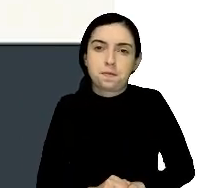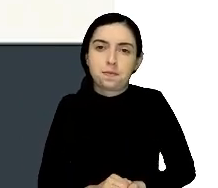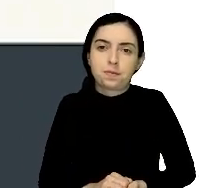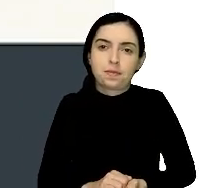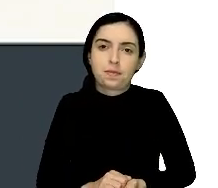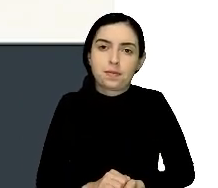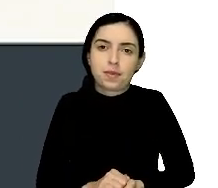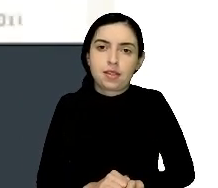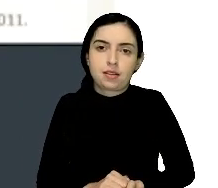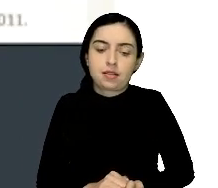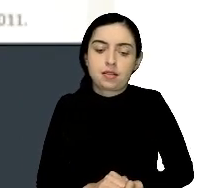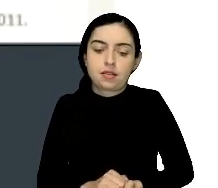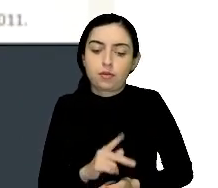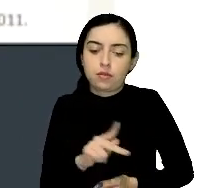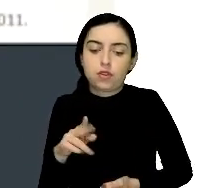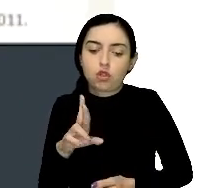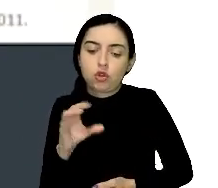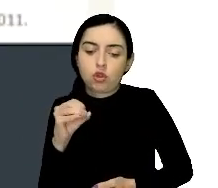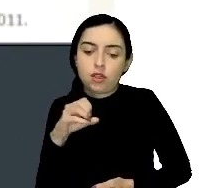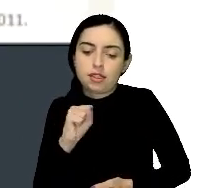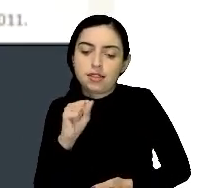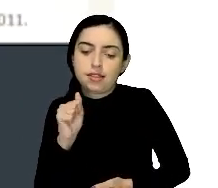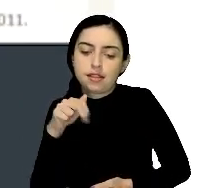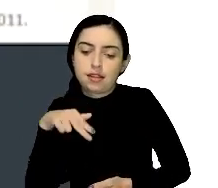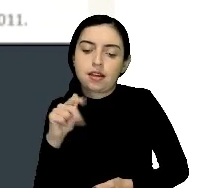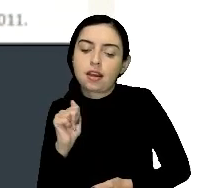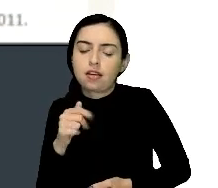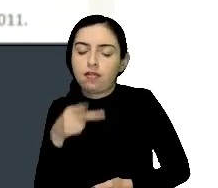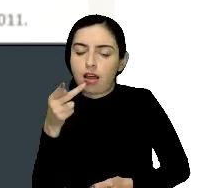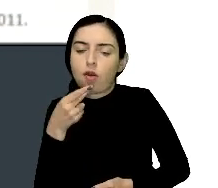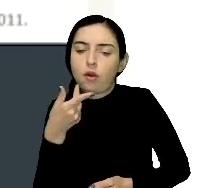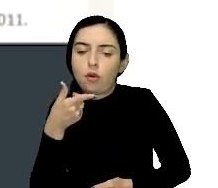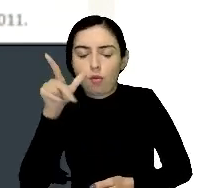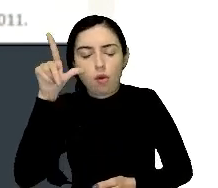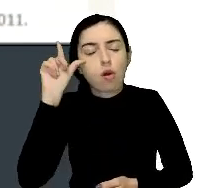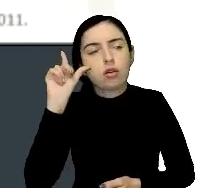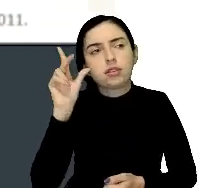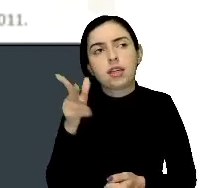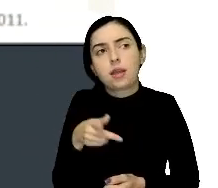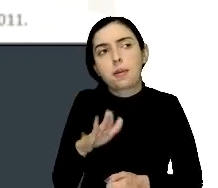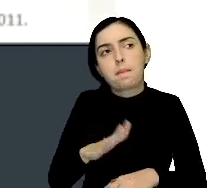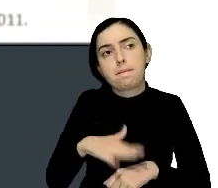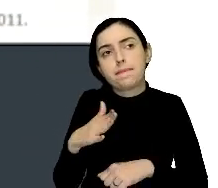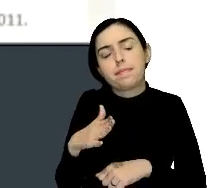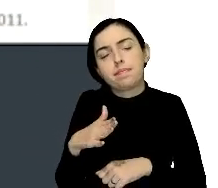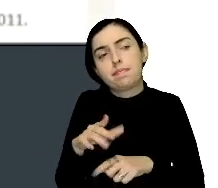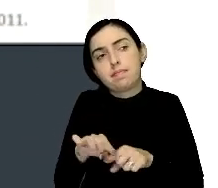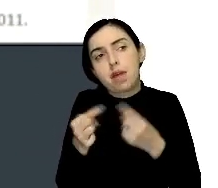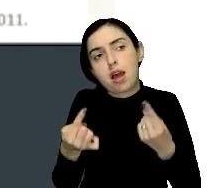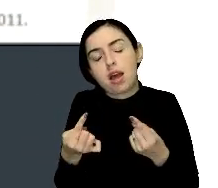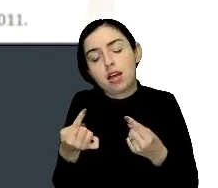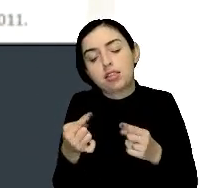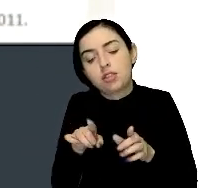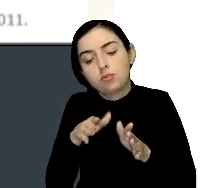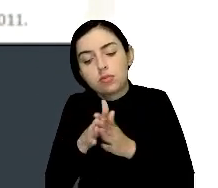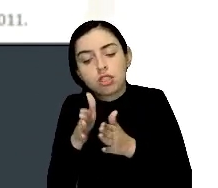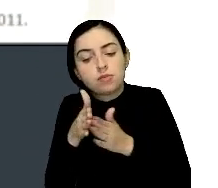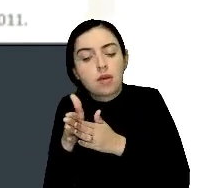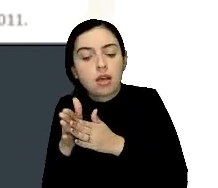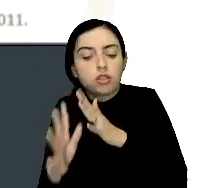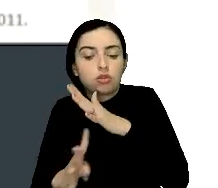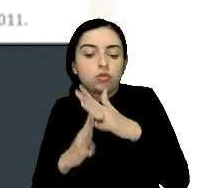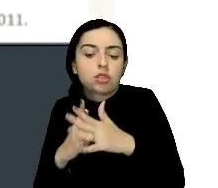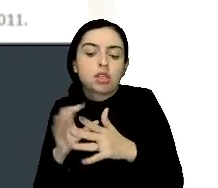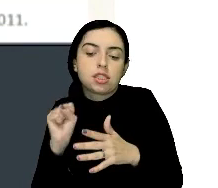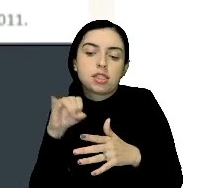A professora Rosana já deve ter falado para vocês ontem, mas os principais origens de refugiados são